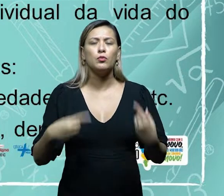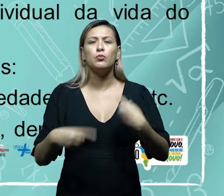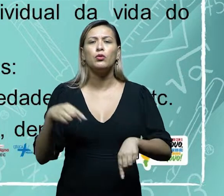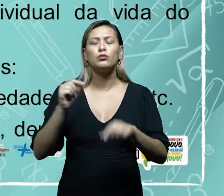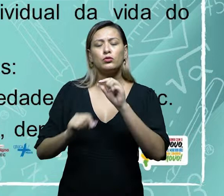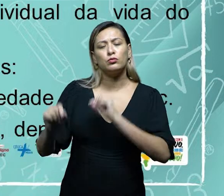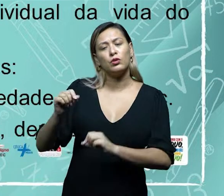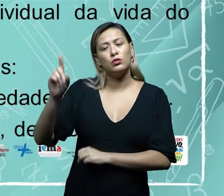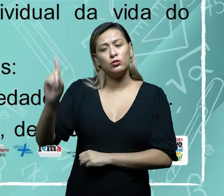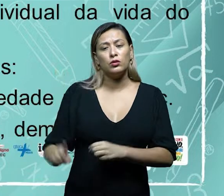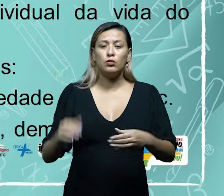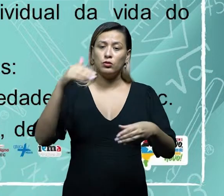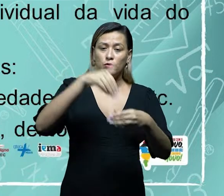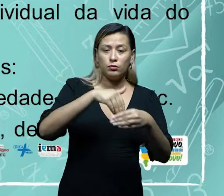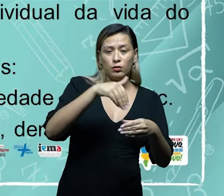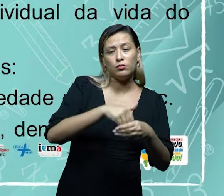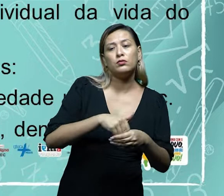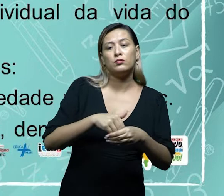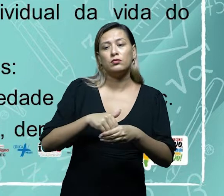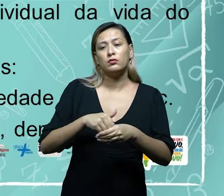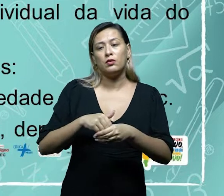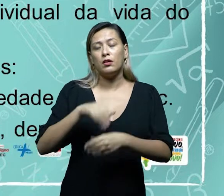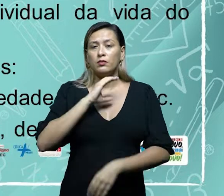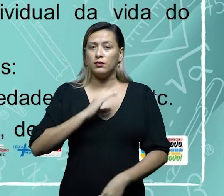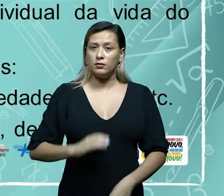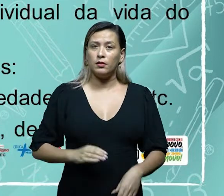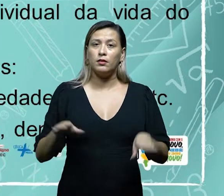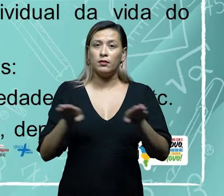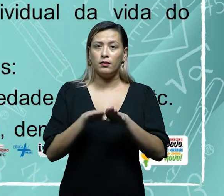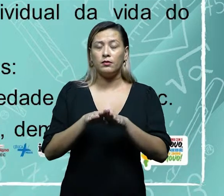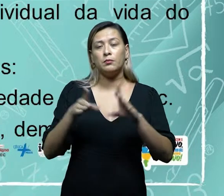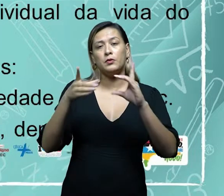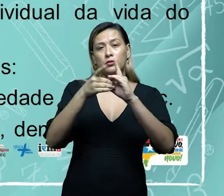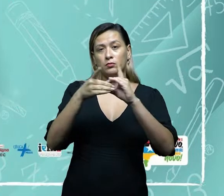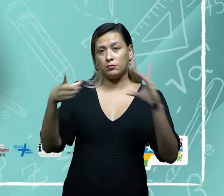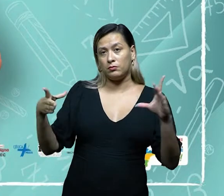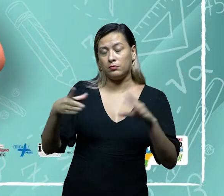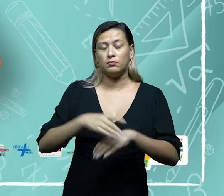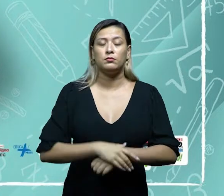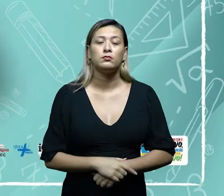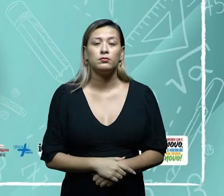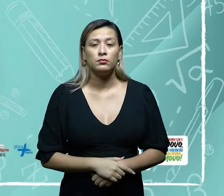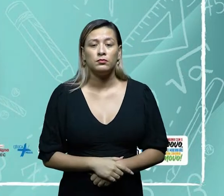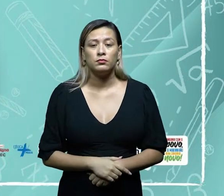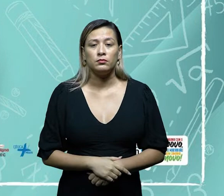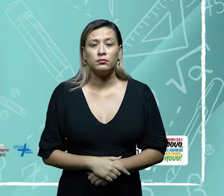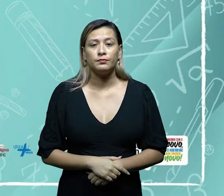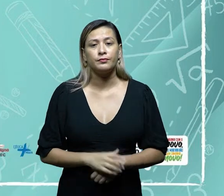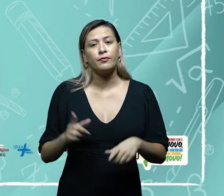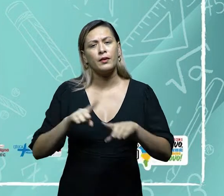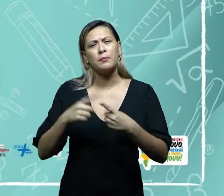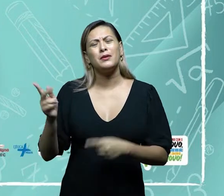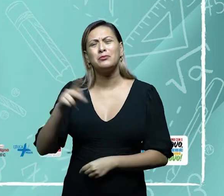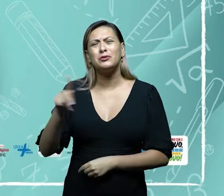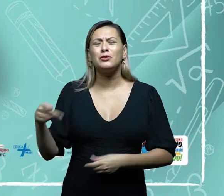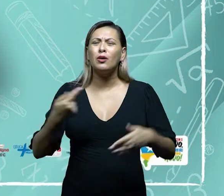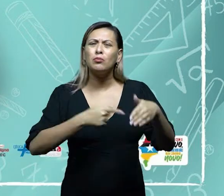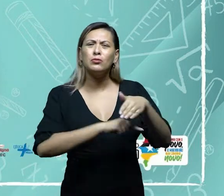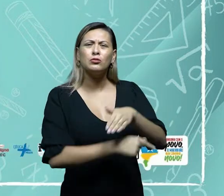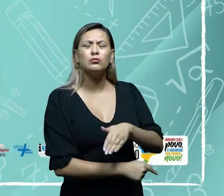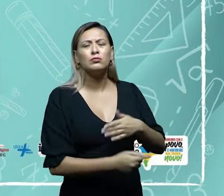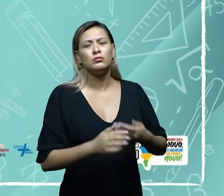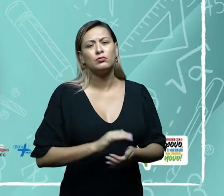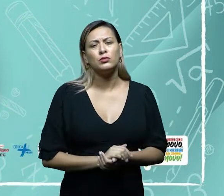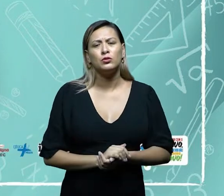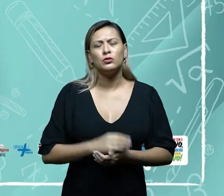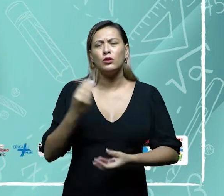direito de ser votado, de votar, de cidadania e de democracia. Tá bom? Bom, professor, aprofunda mais a respeito